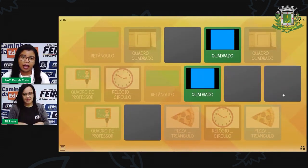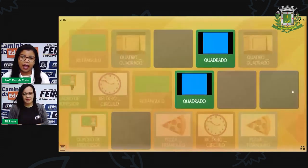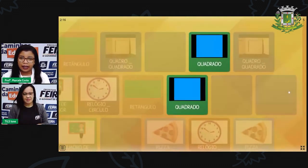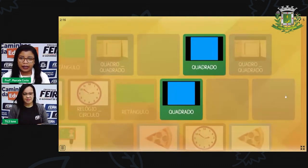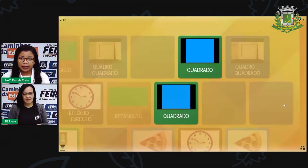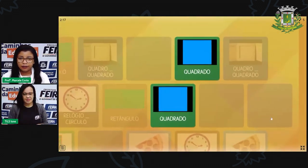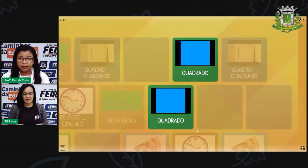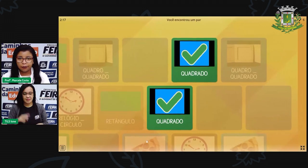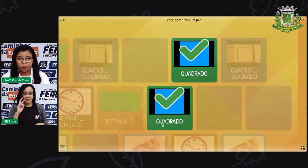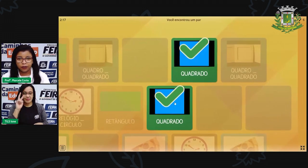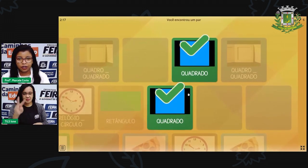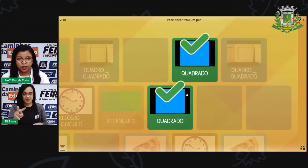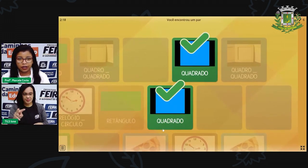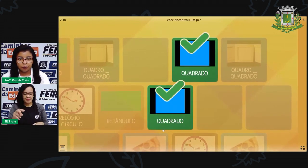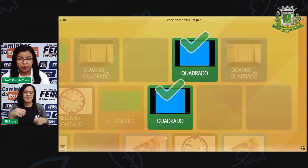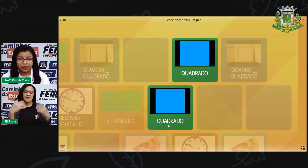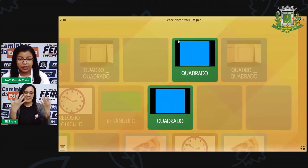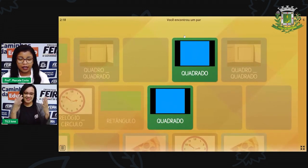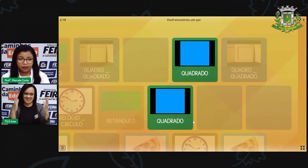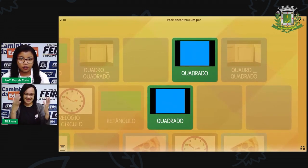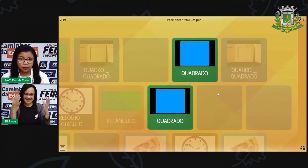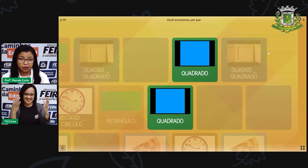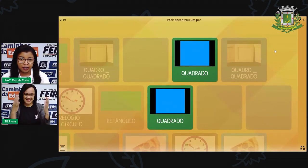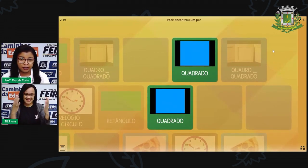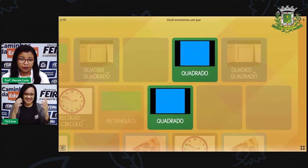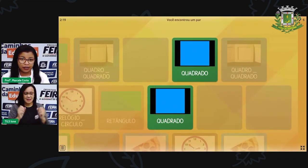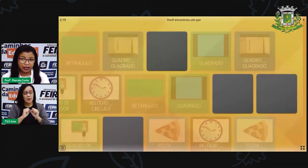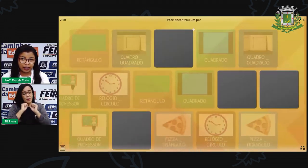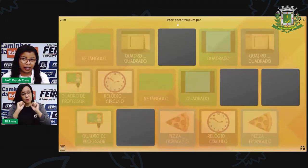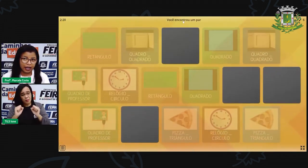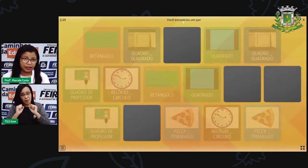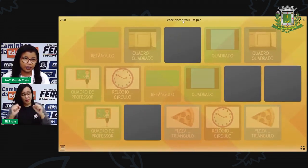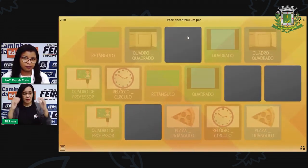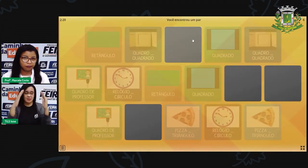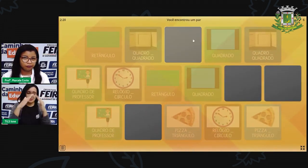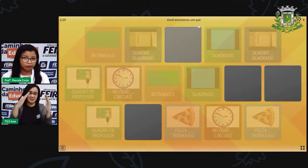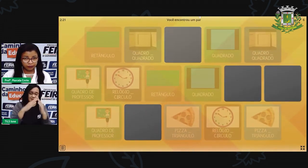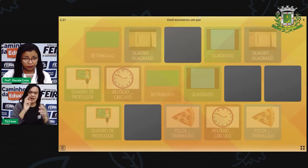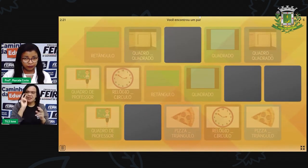Aí em casa, você pode ir observando os objetos que você tem em casa.